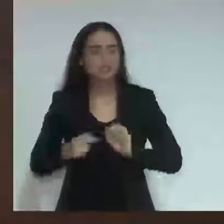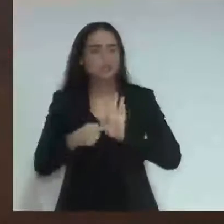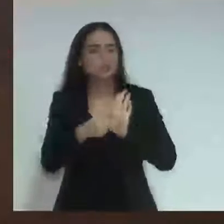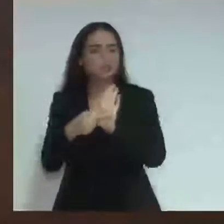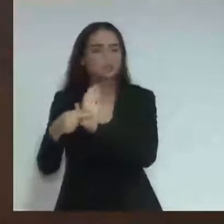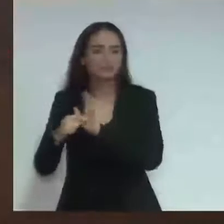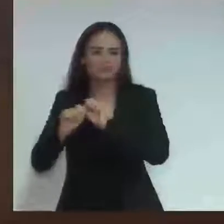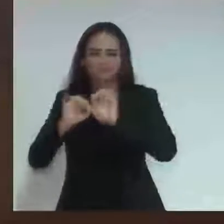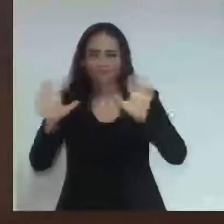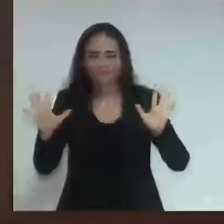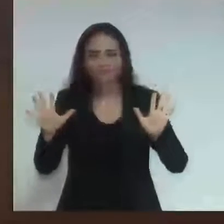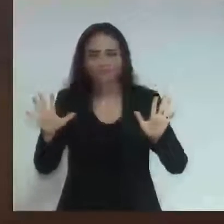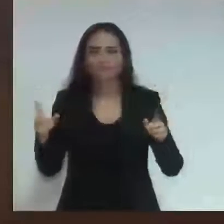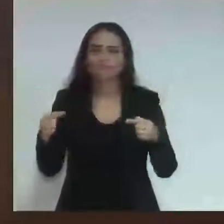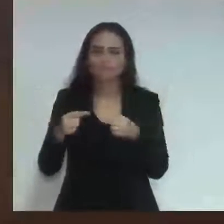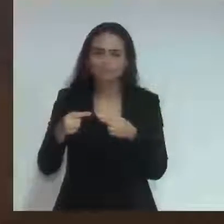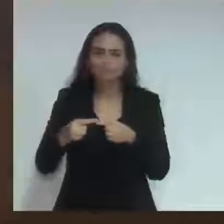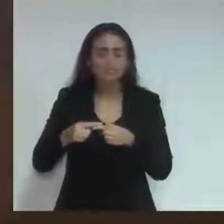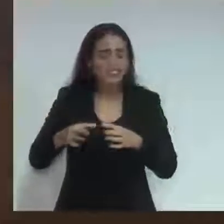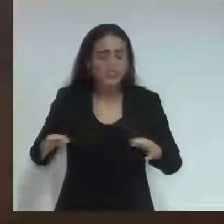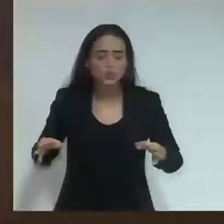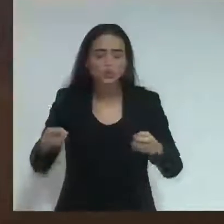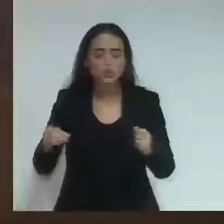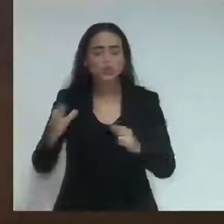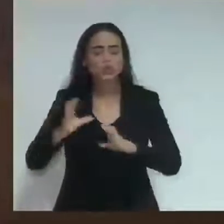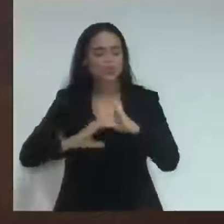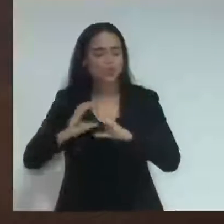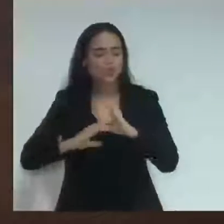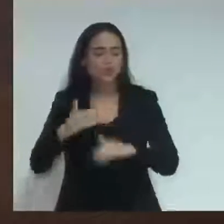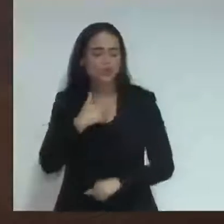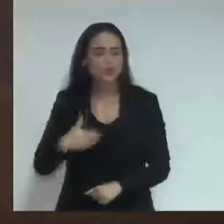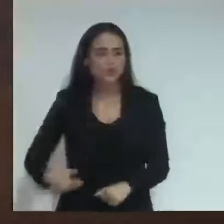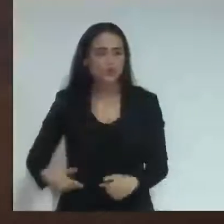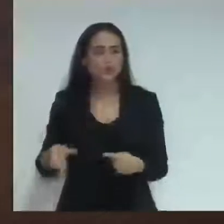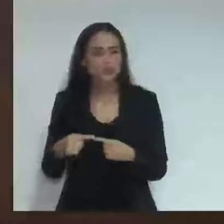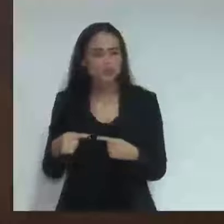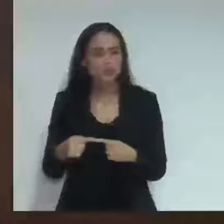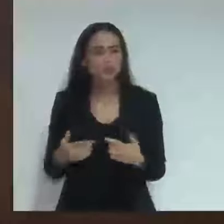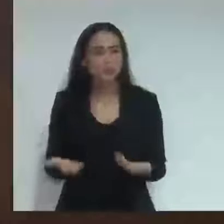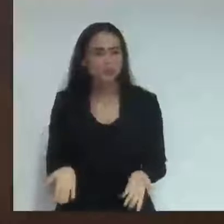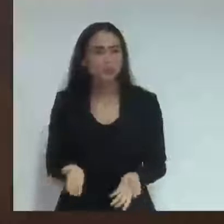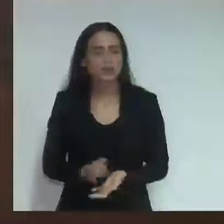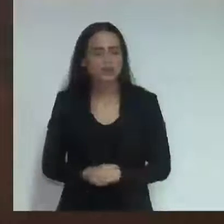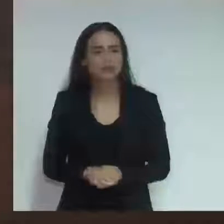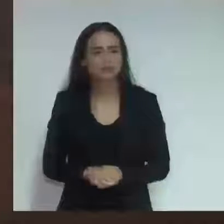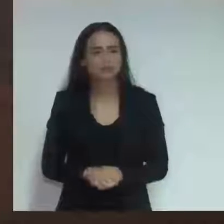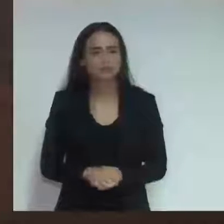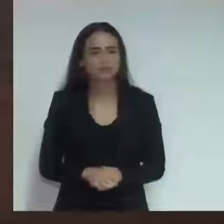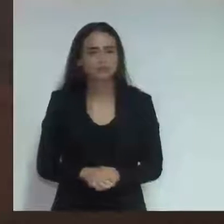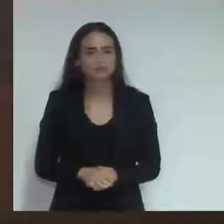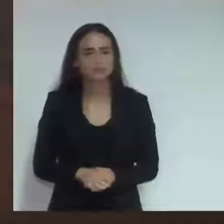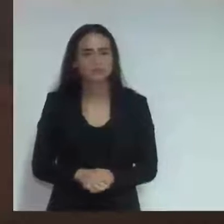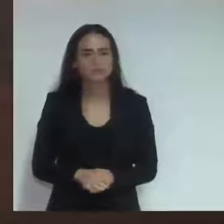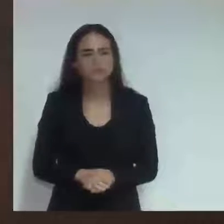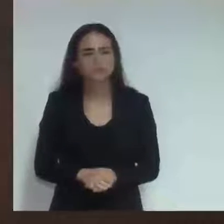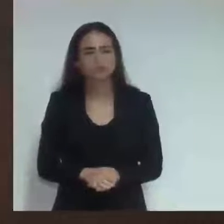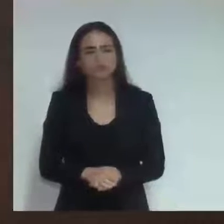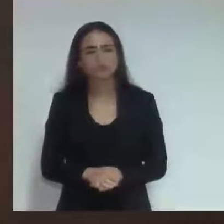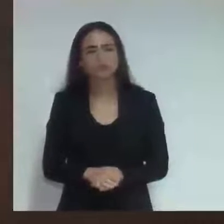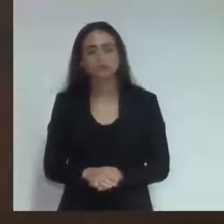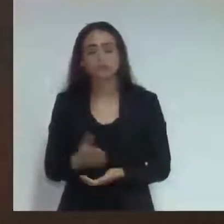E deveria ser assim em todos os concursos públicos. Os últimos 2 alunos que saíam de cada classe eram obrigados a